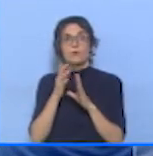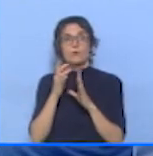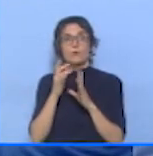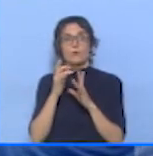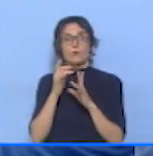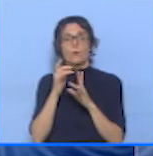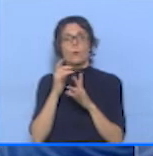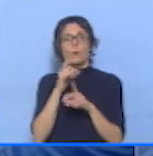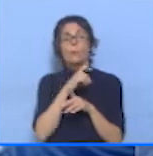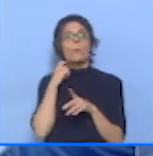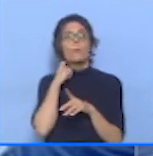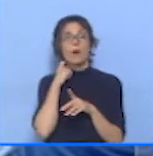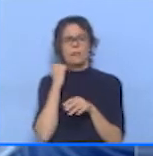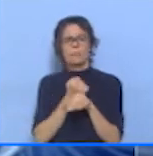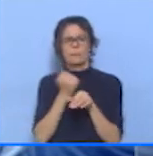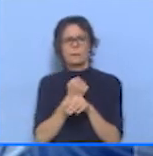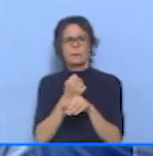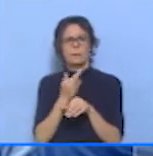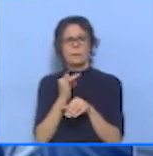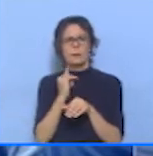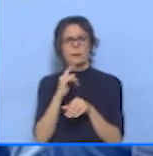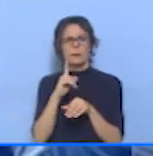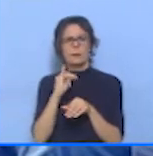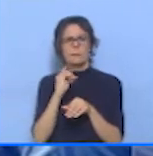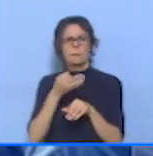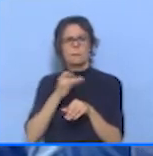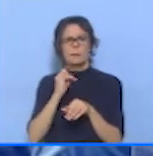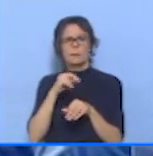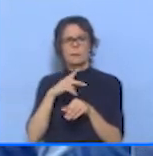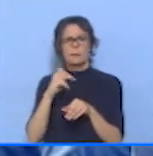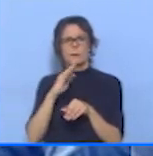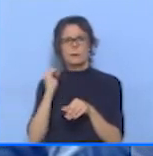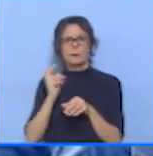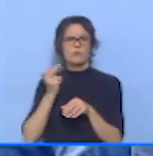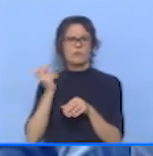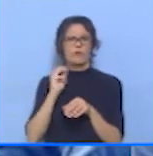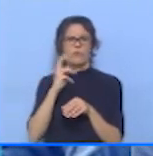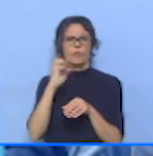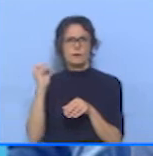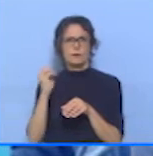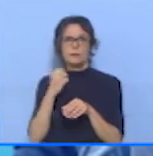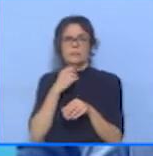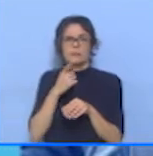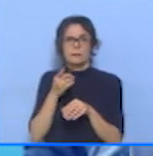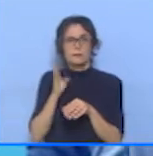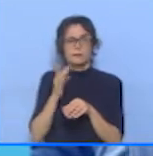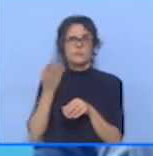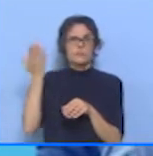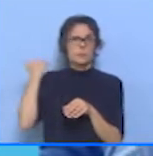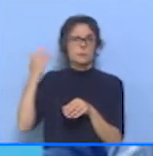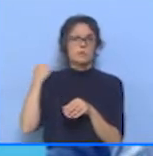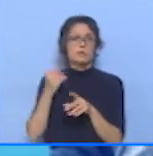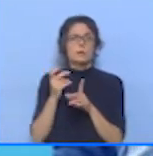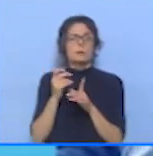de 30 anos nas Filipinas, uma das regiões mais afetadas pelas alterações climáticas, a Laudato Si vem recolher a experiência de